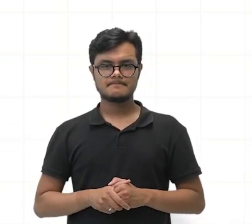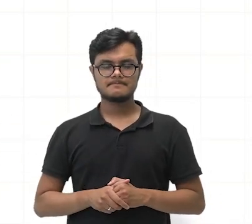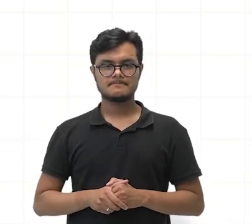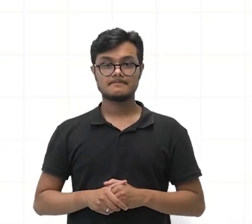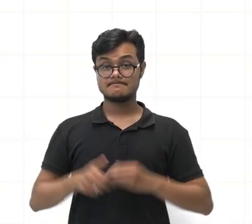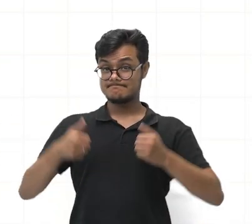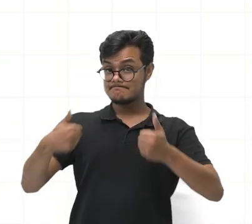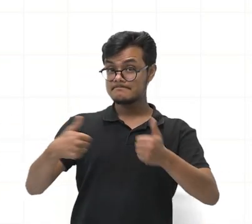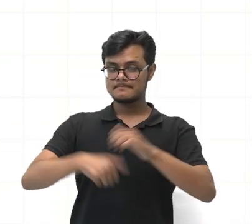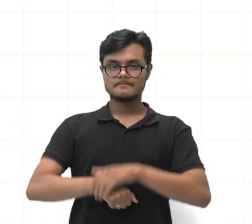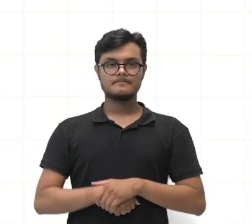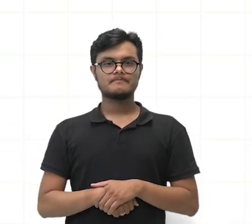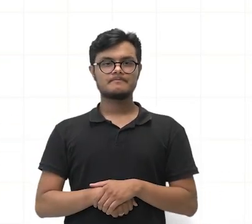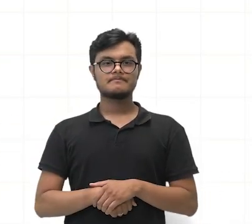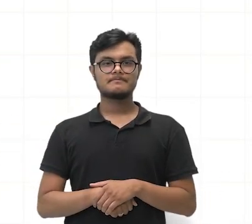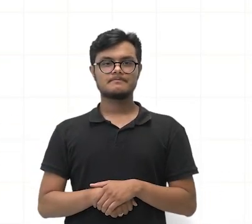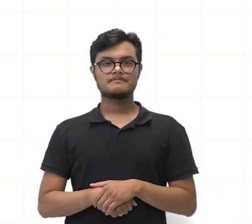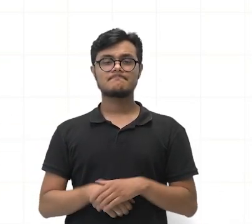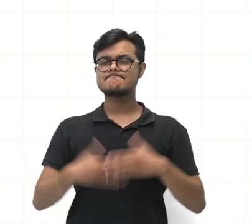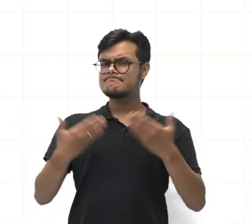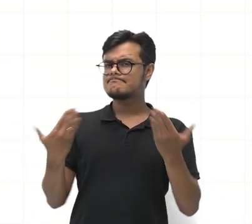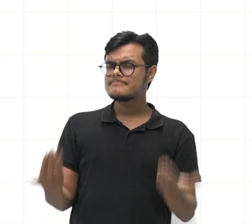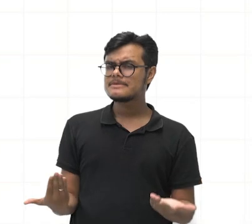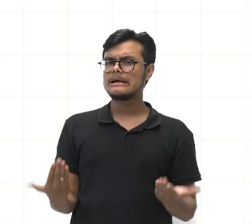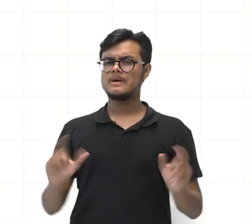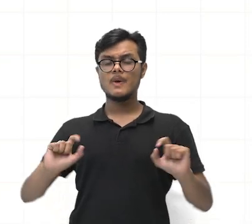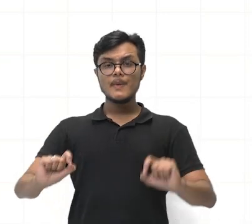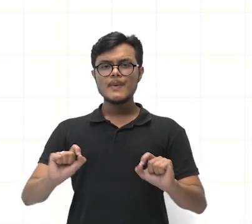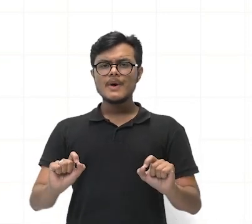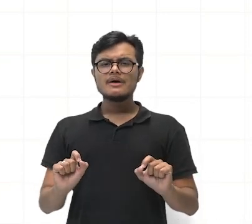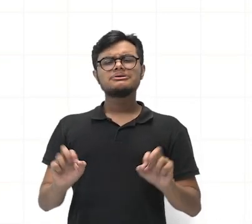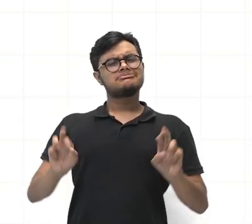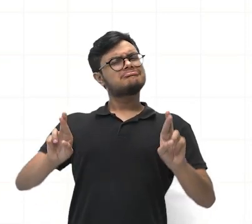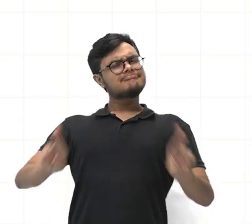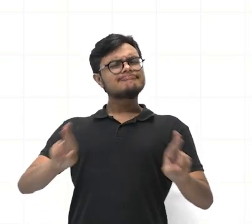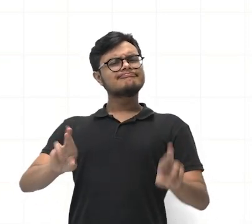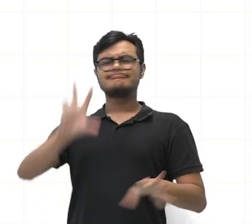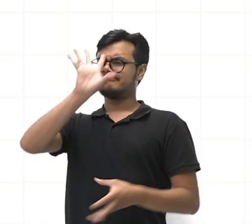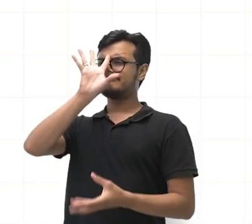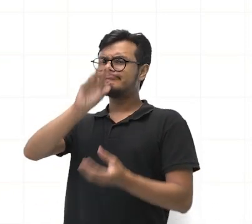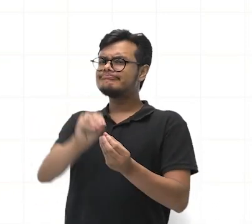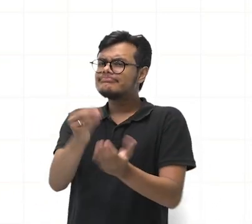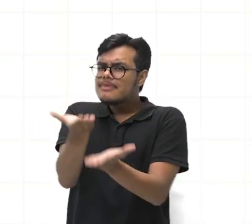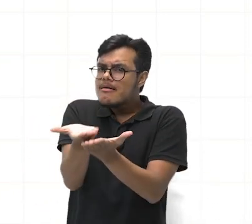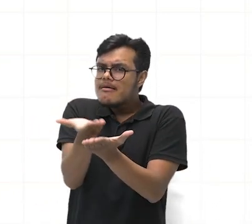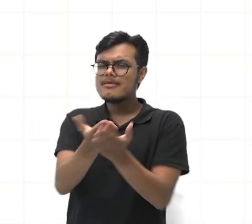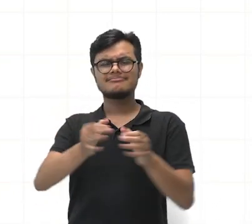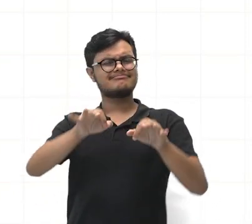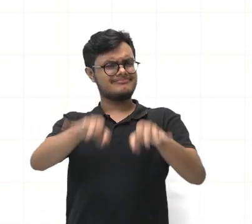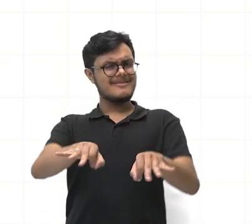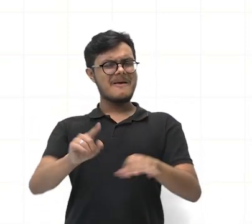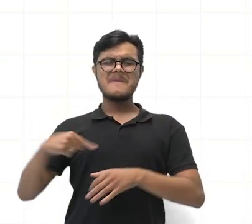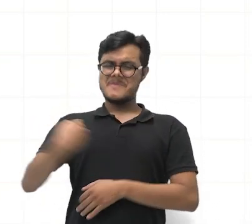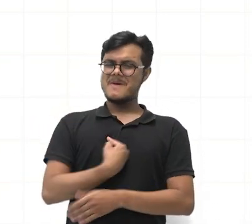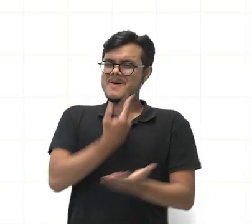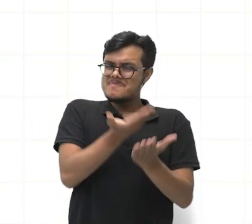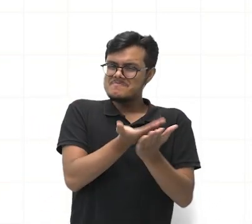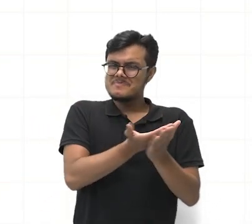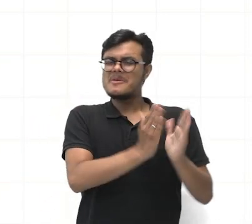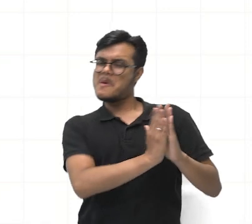metros. Beleza? Bom, pessoal, espero aí que você tenha compreendido aí, né, como nós fazemos aí